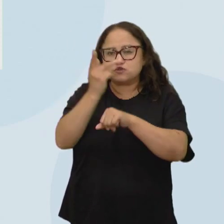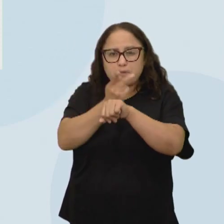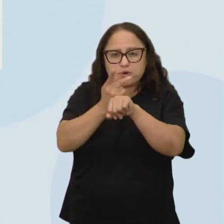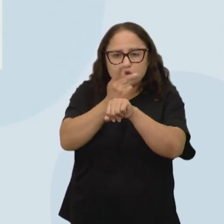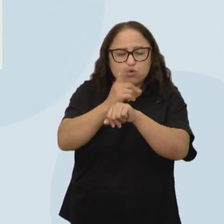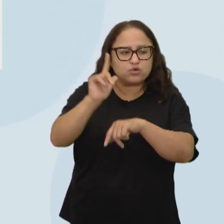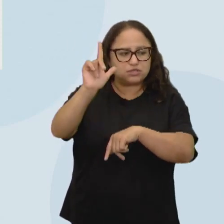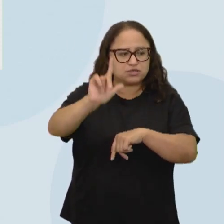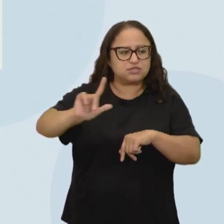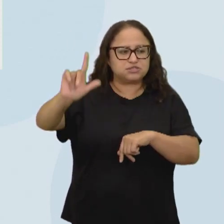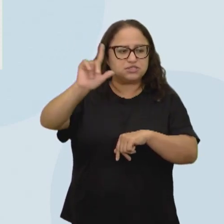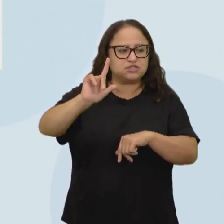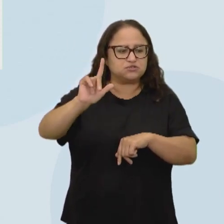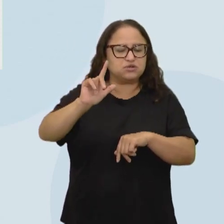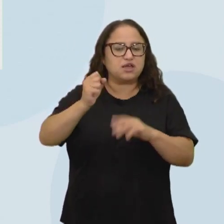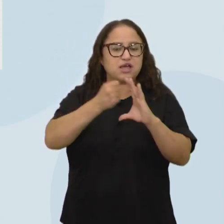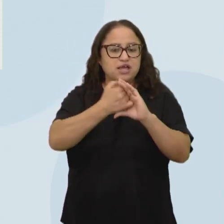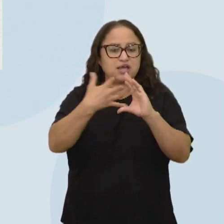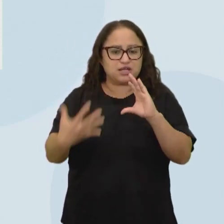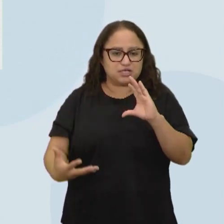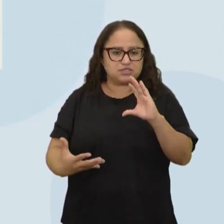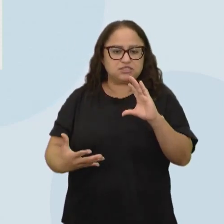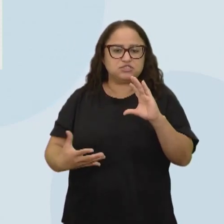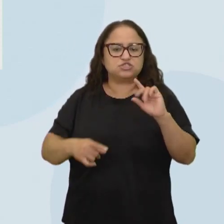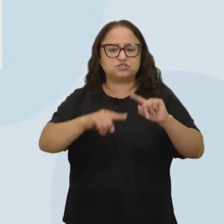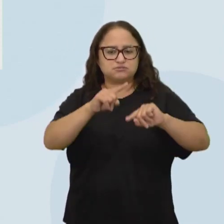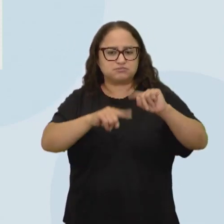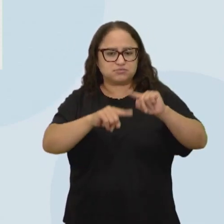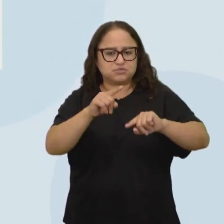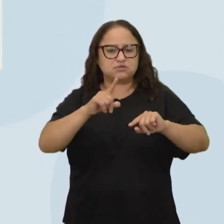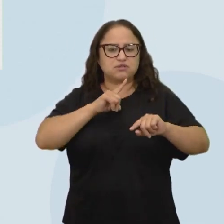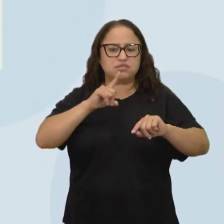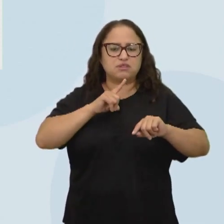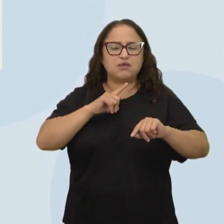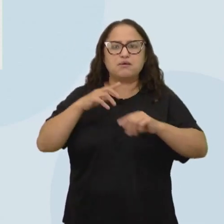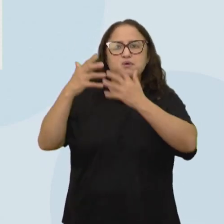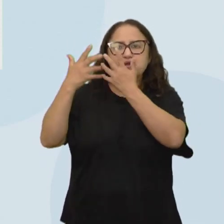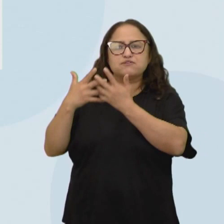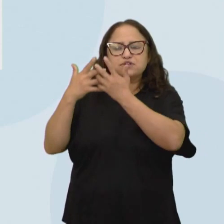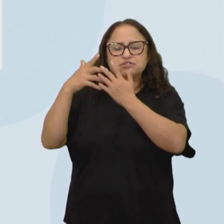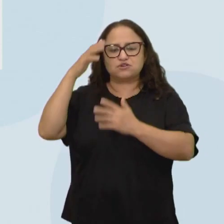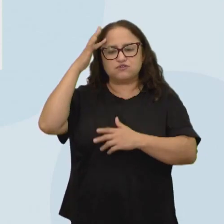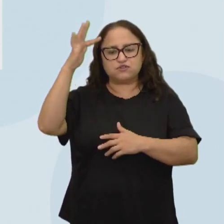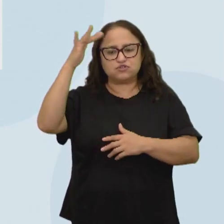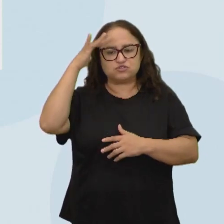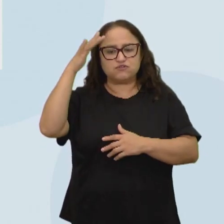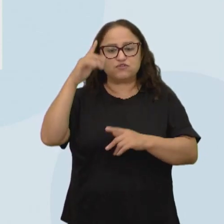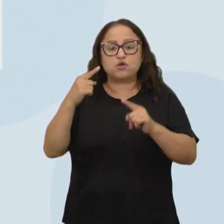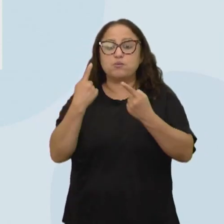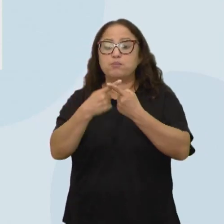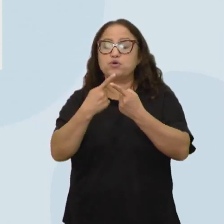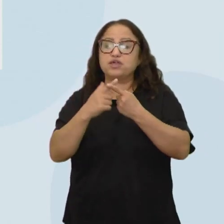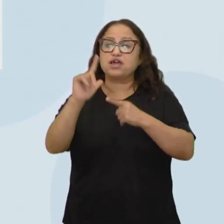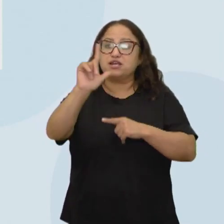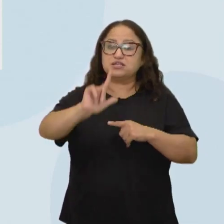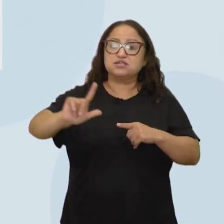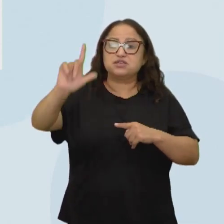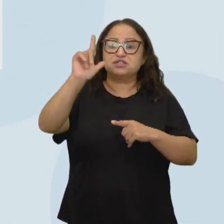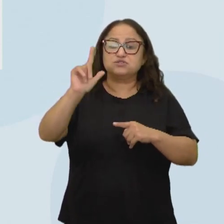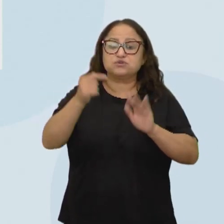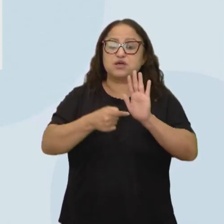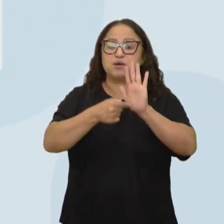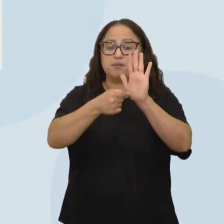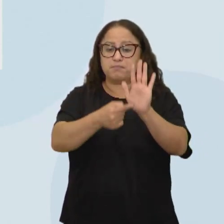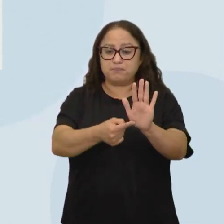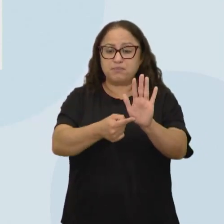literatura elementos, matéria para reflexão filosófica, pois a literatura, por vezes, ilustra